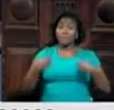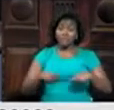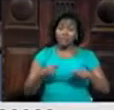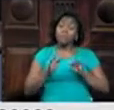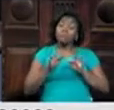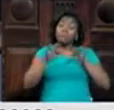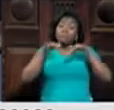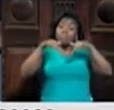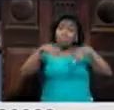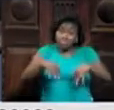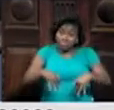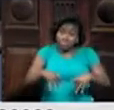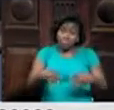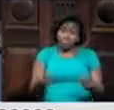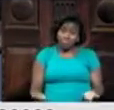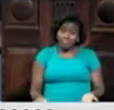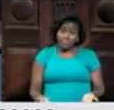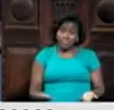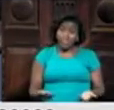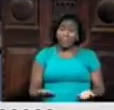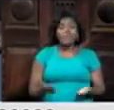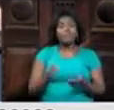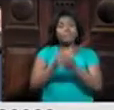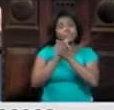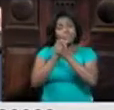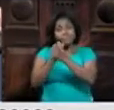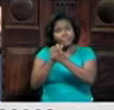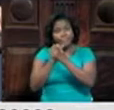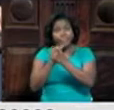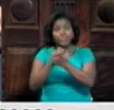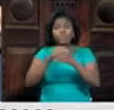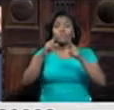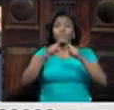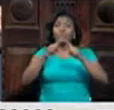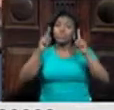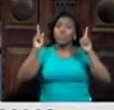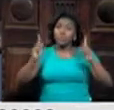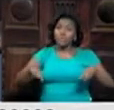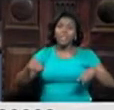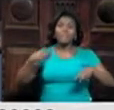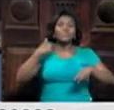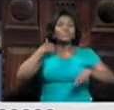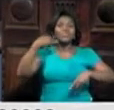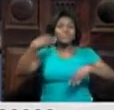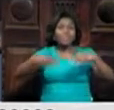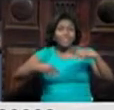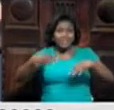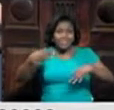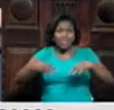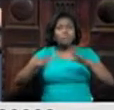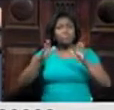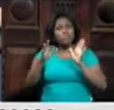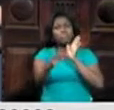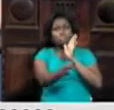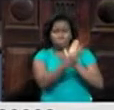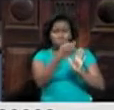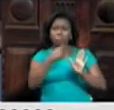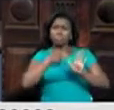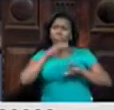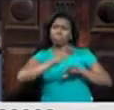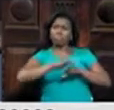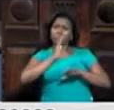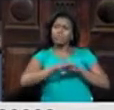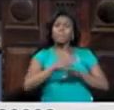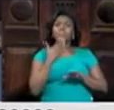minhas palavras, senhor presidente, cumprimentando os funcionários do Judiciário. Já fiz a minha assinatura pedindo